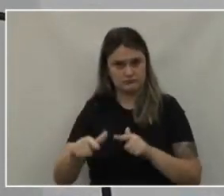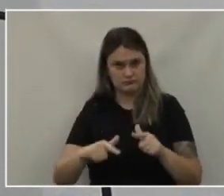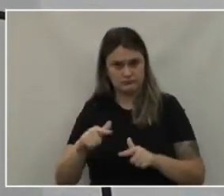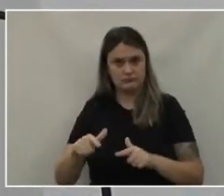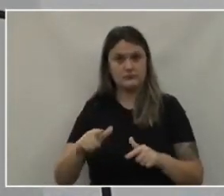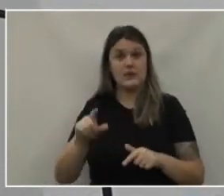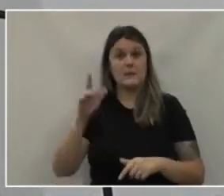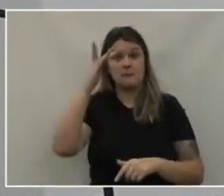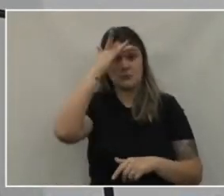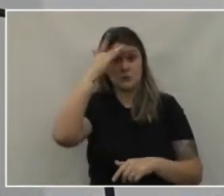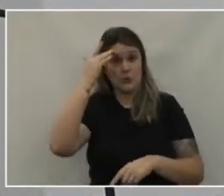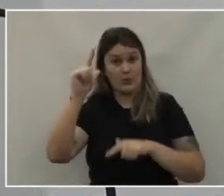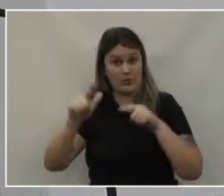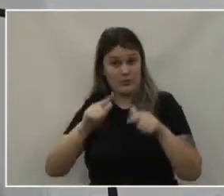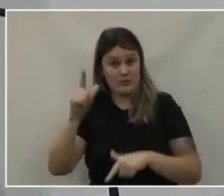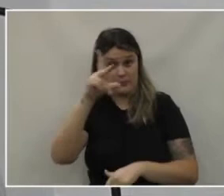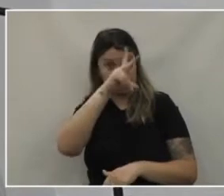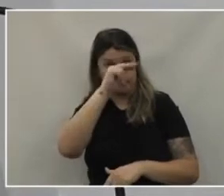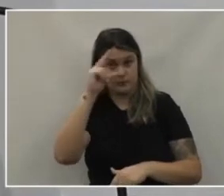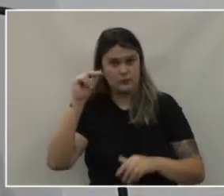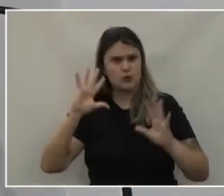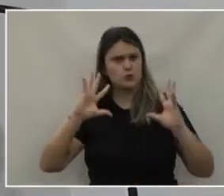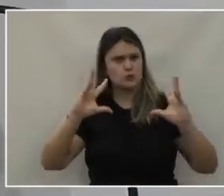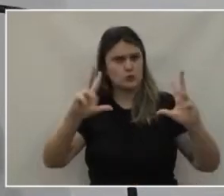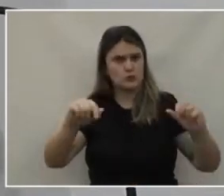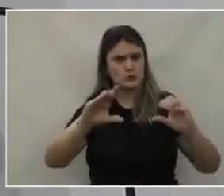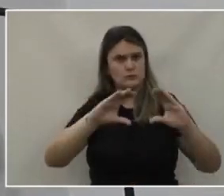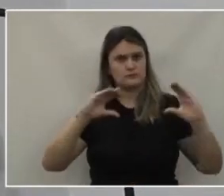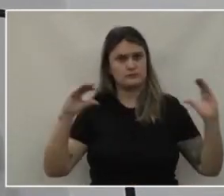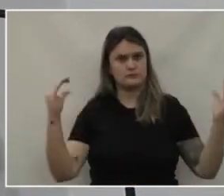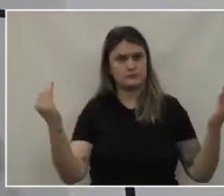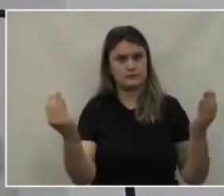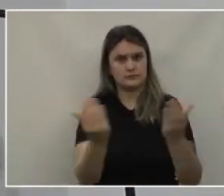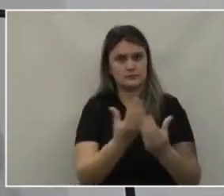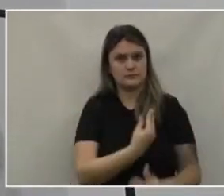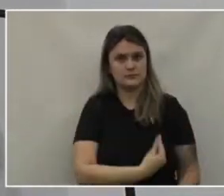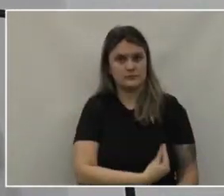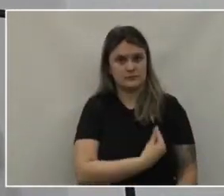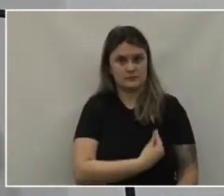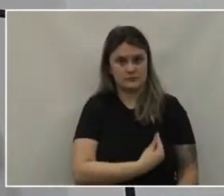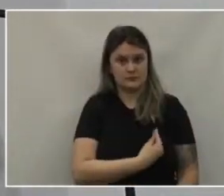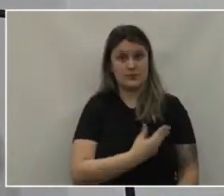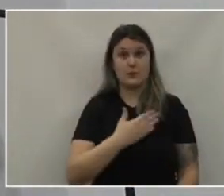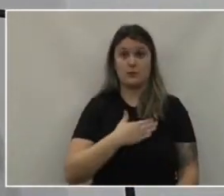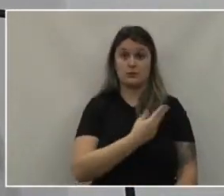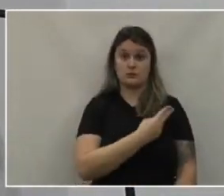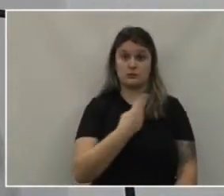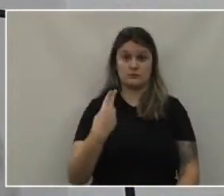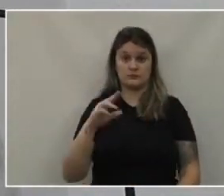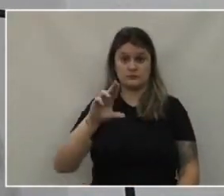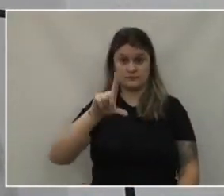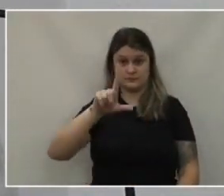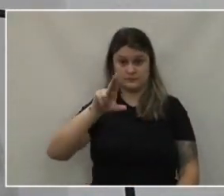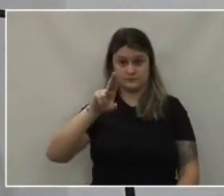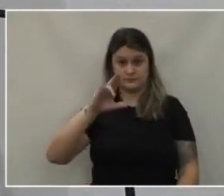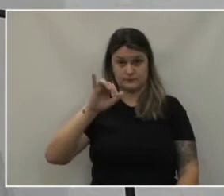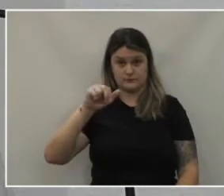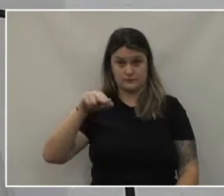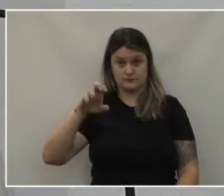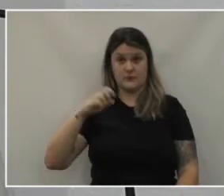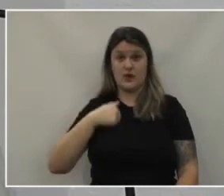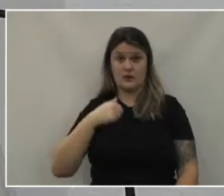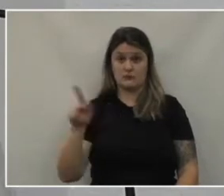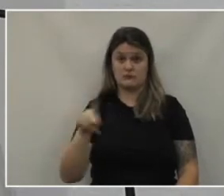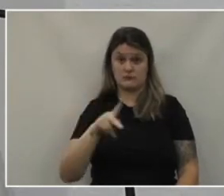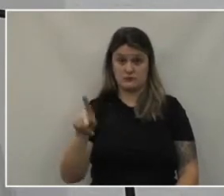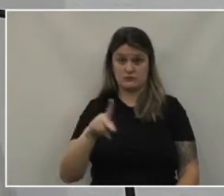servidores públicos e toda a comunidade aqui presente. Meu nome é Luciane, eu sou professora da